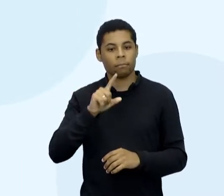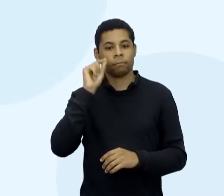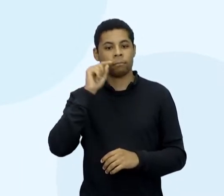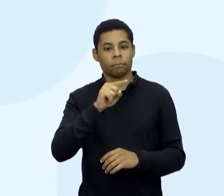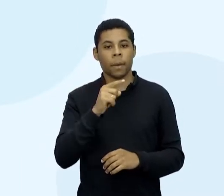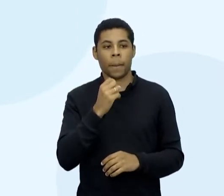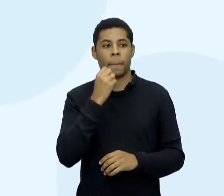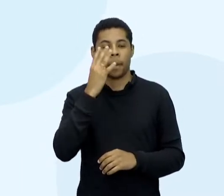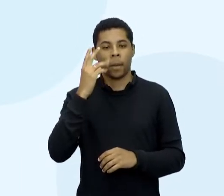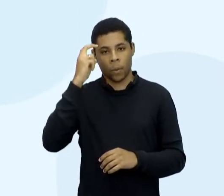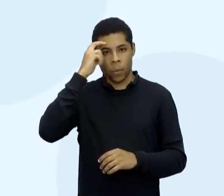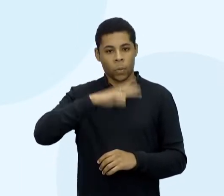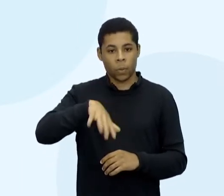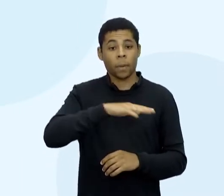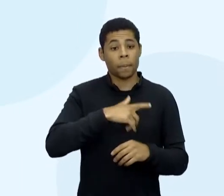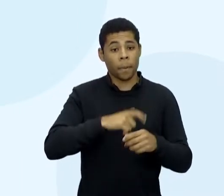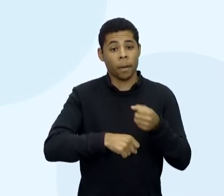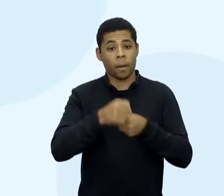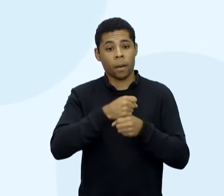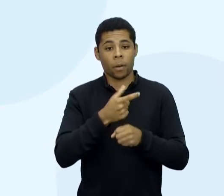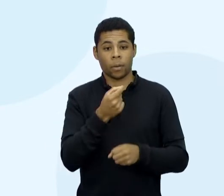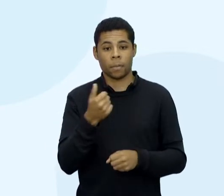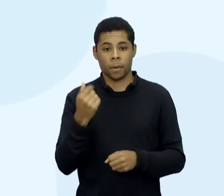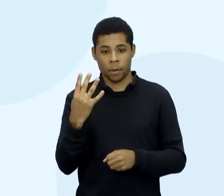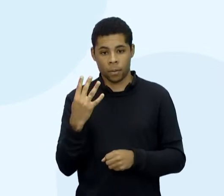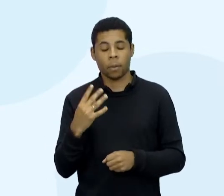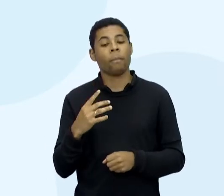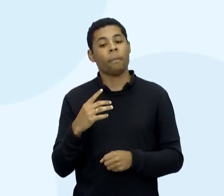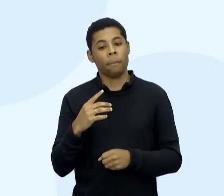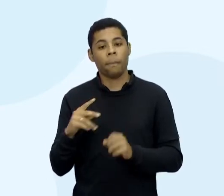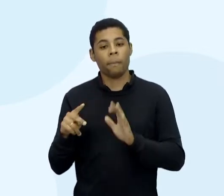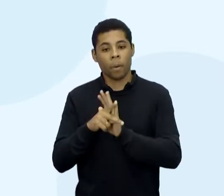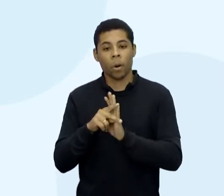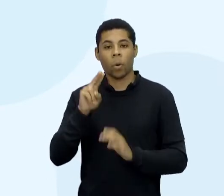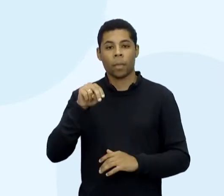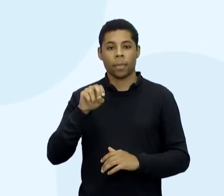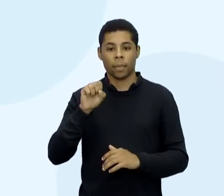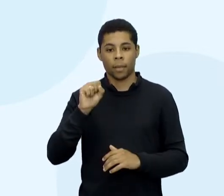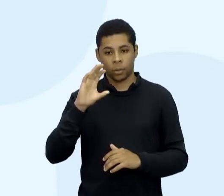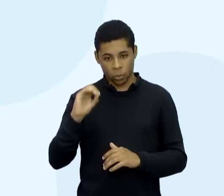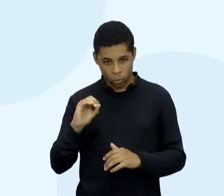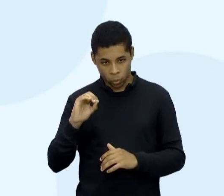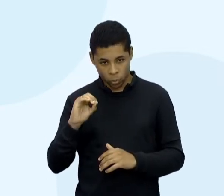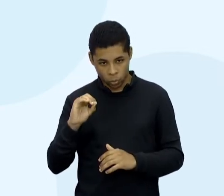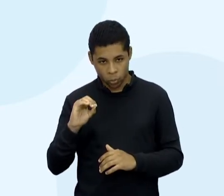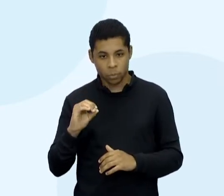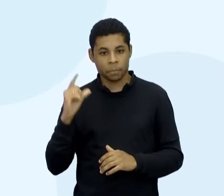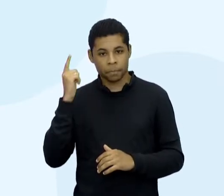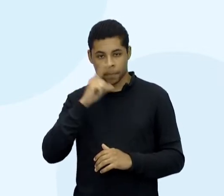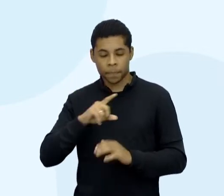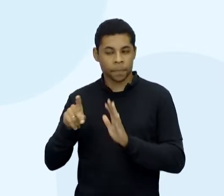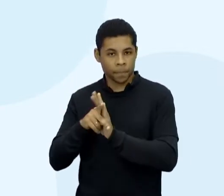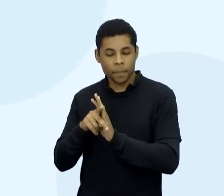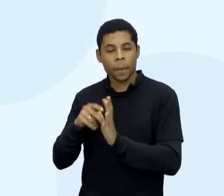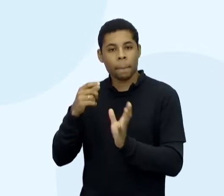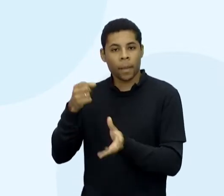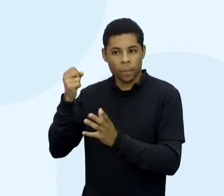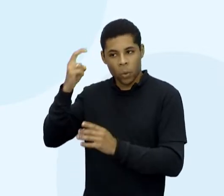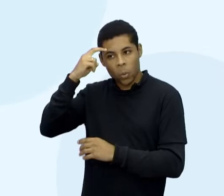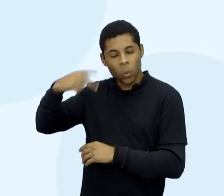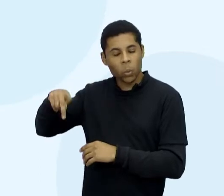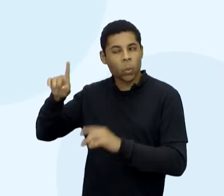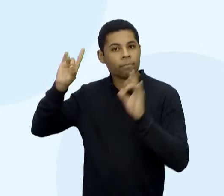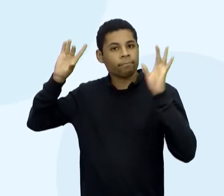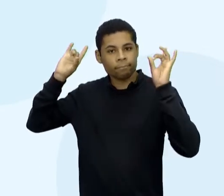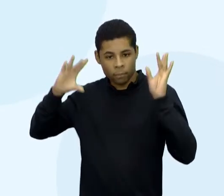em 2014 passa a ser patrimônio cultural imaterial segundo a Unesco, né? E como a professora já adiantou aqui,